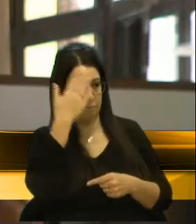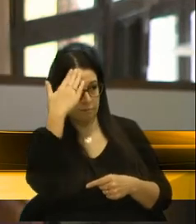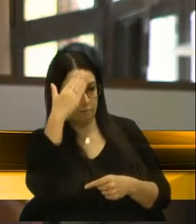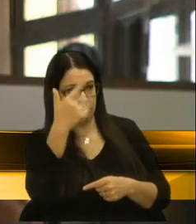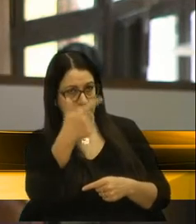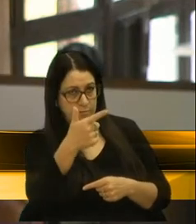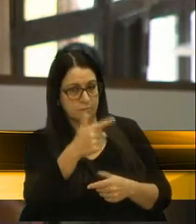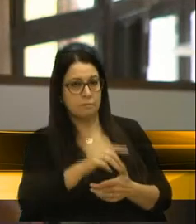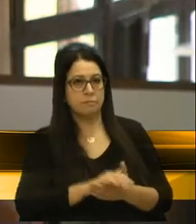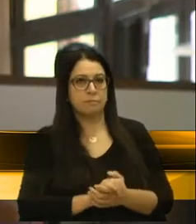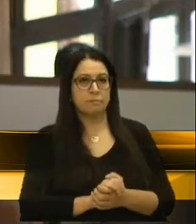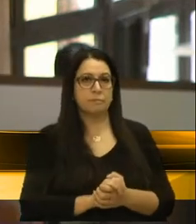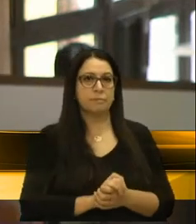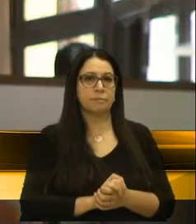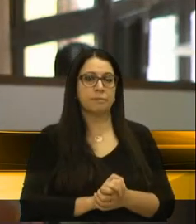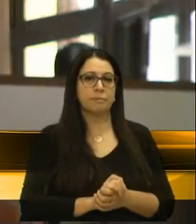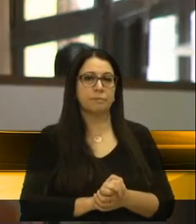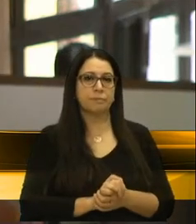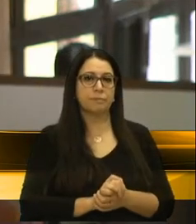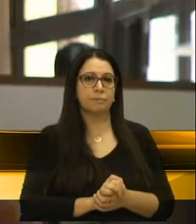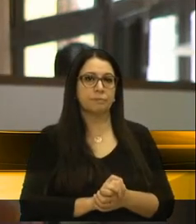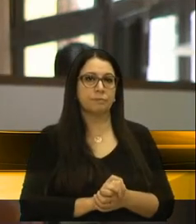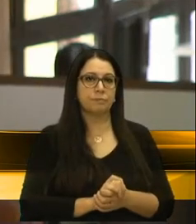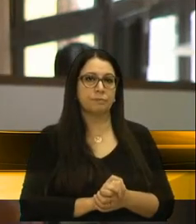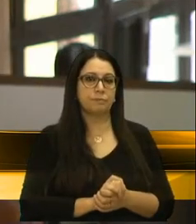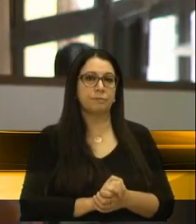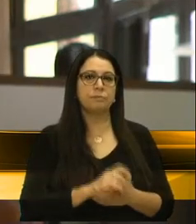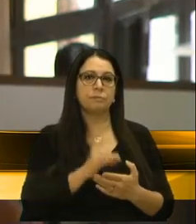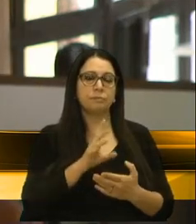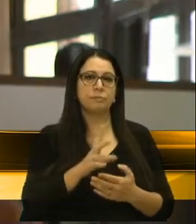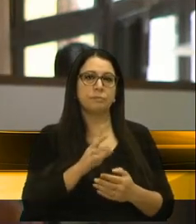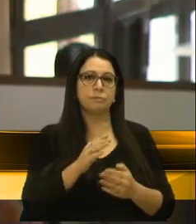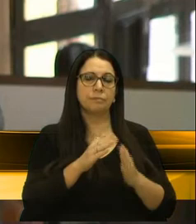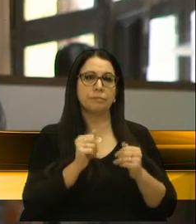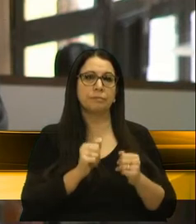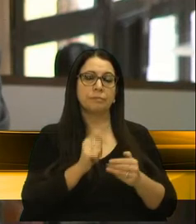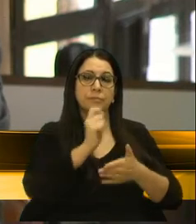vez, agradeço a parte. Então, estarei encaminhando essa